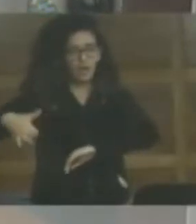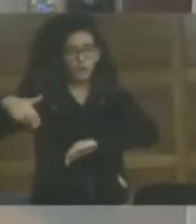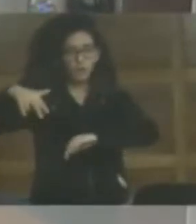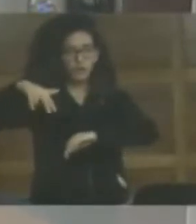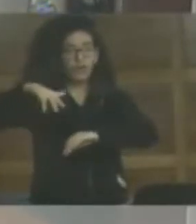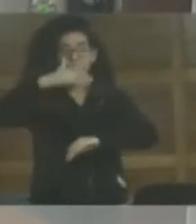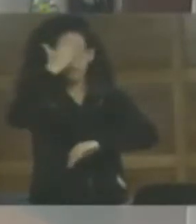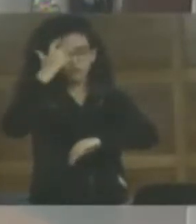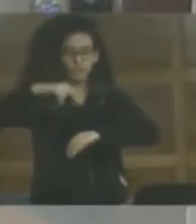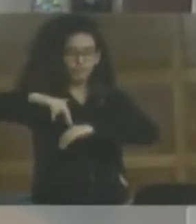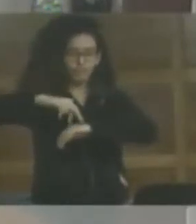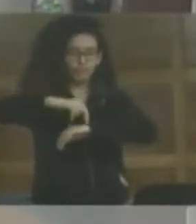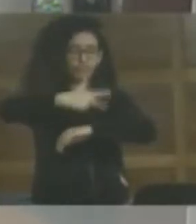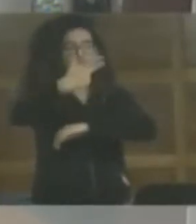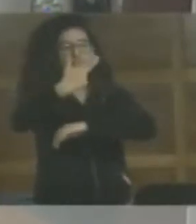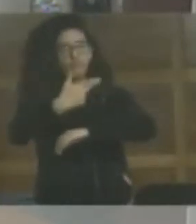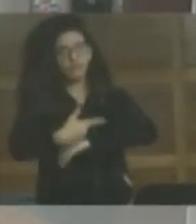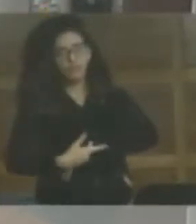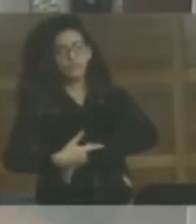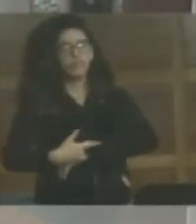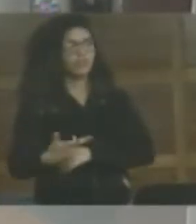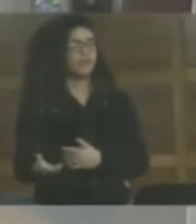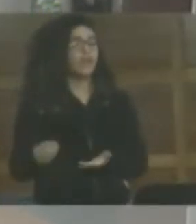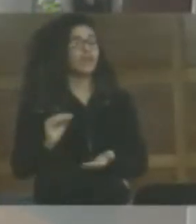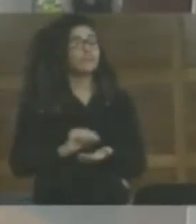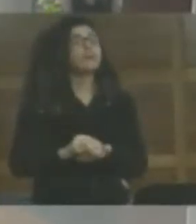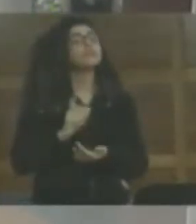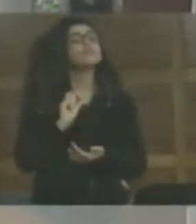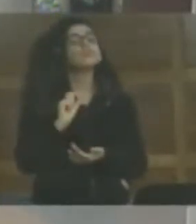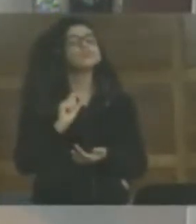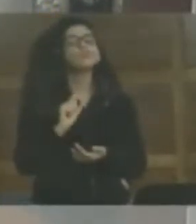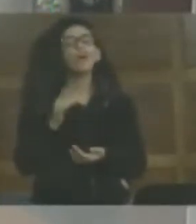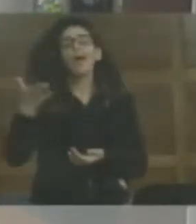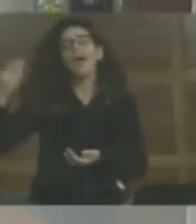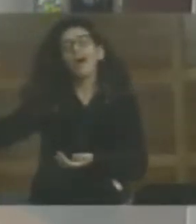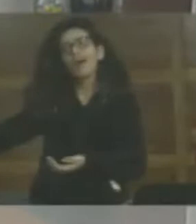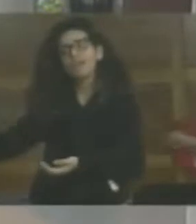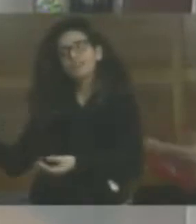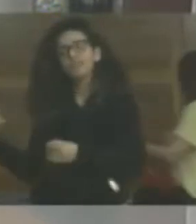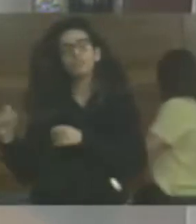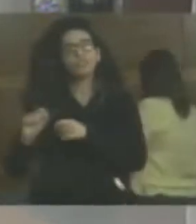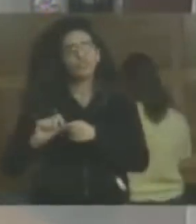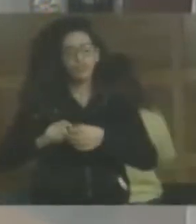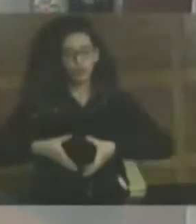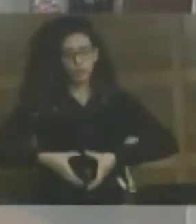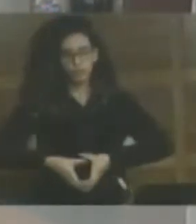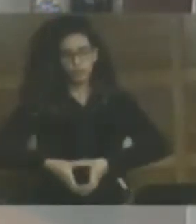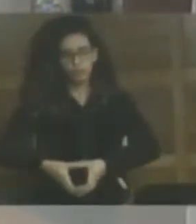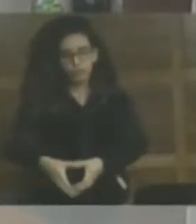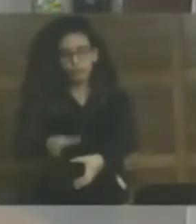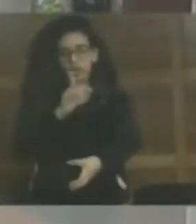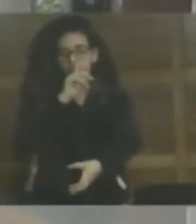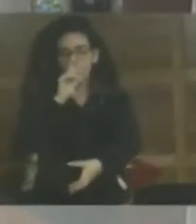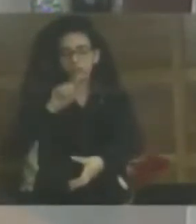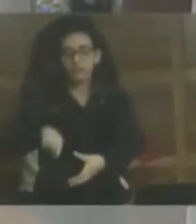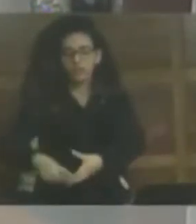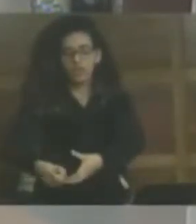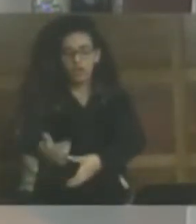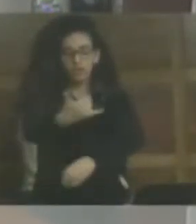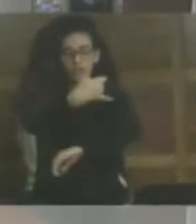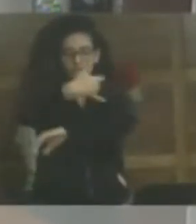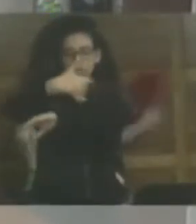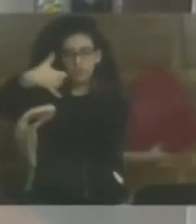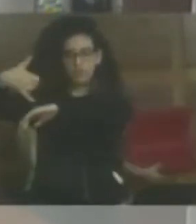lodo. Então, foi falta de quê? Lá atrás, fazer essa canalização ali dessa água que desce do